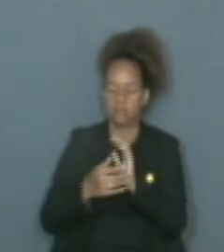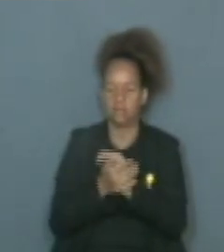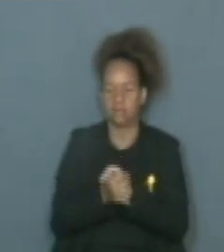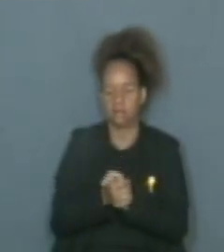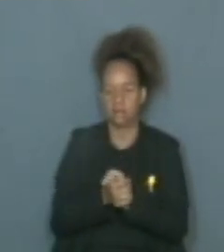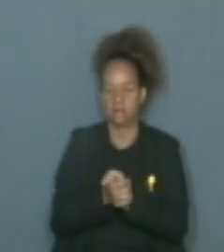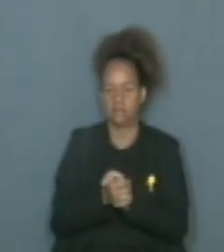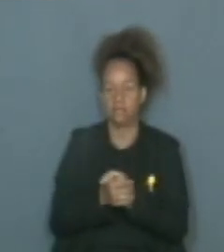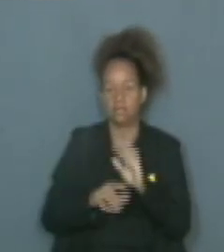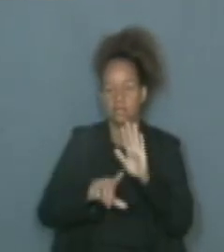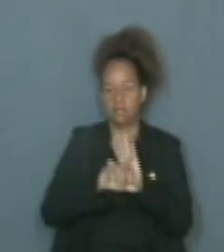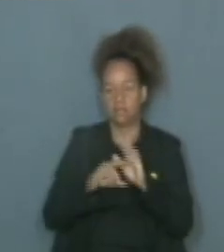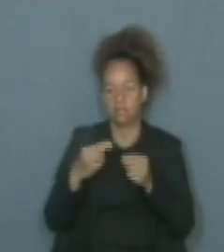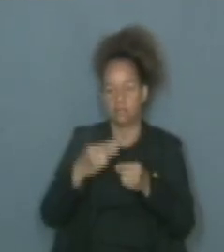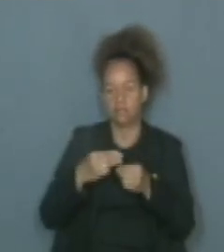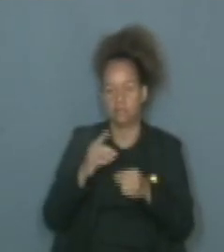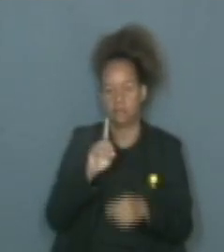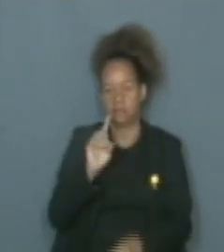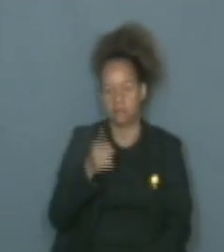Recife, da Lei Municipal